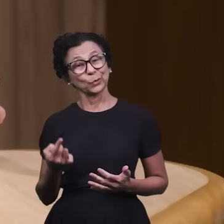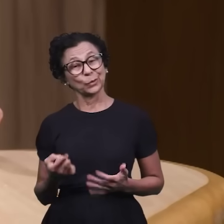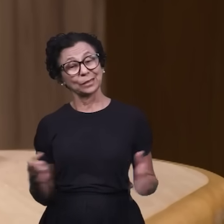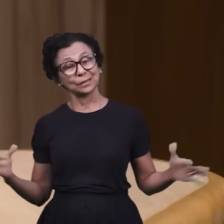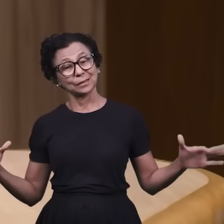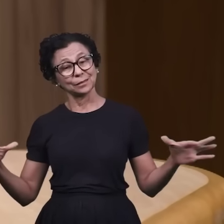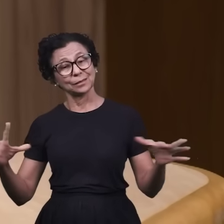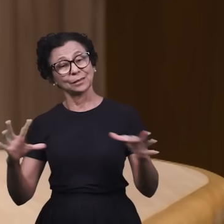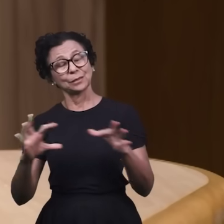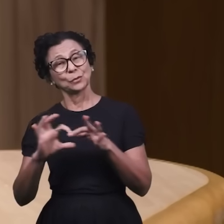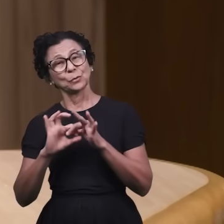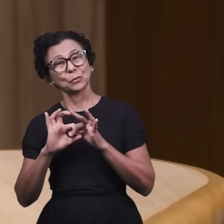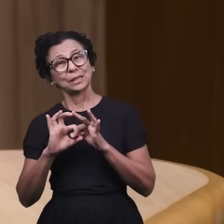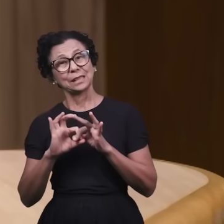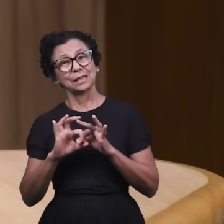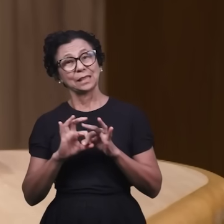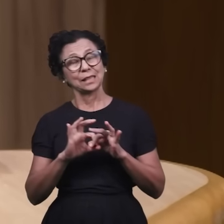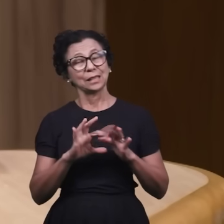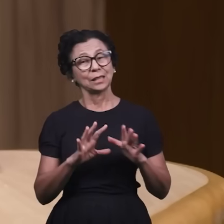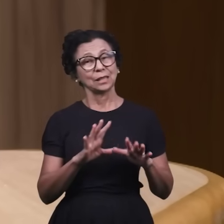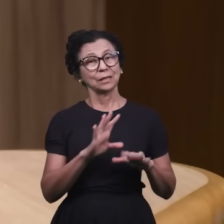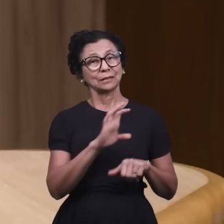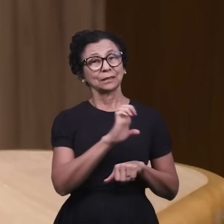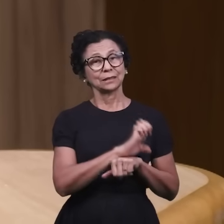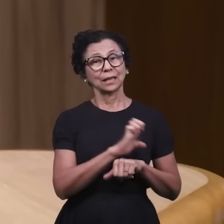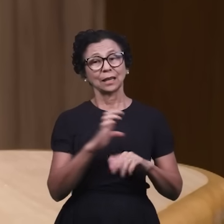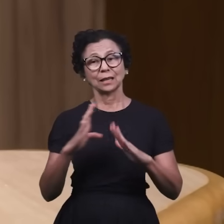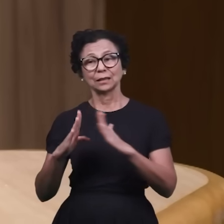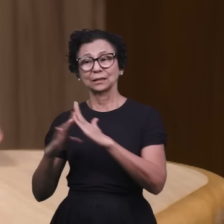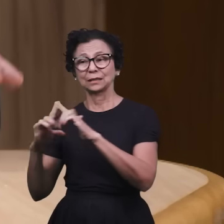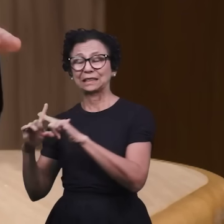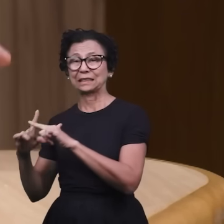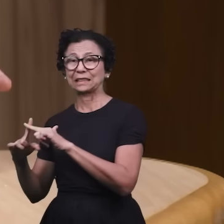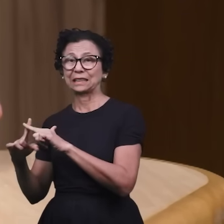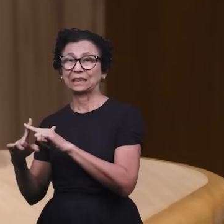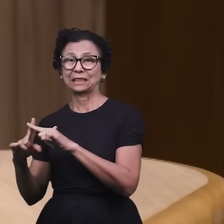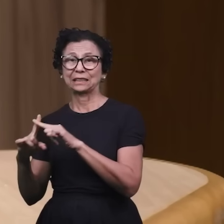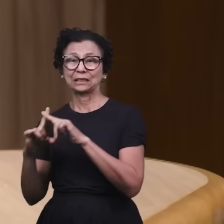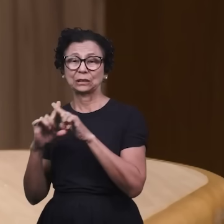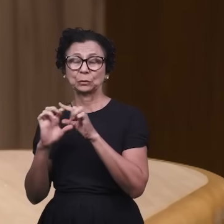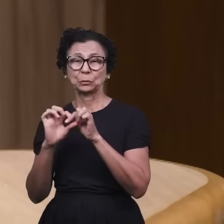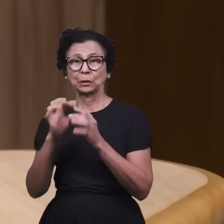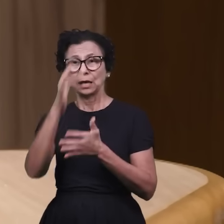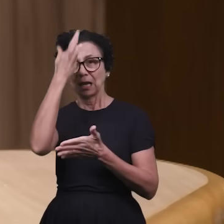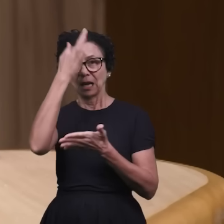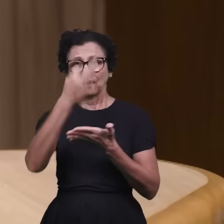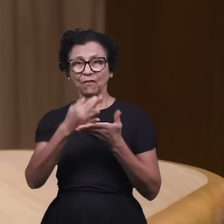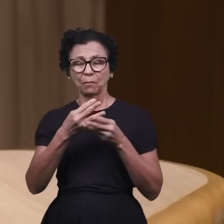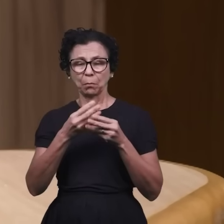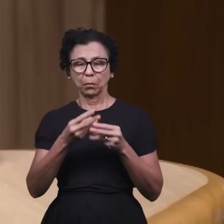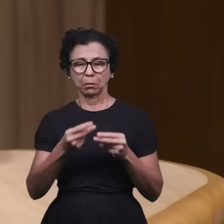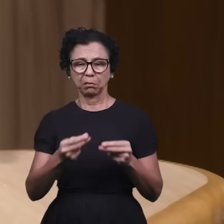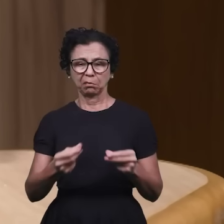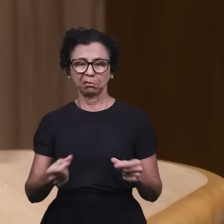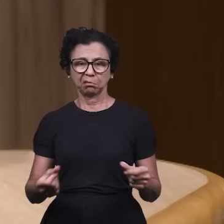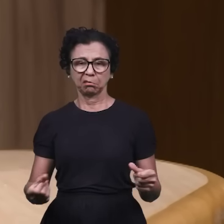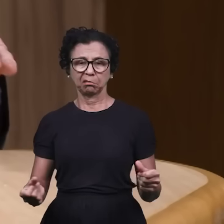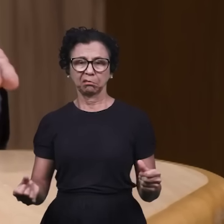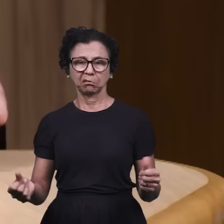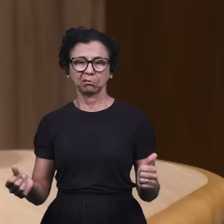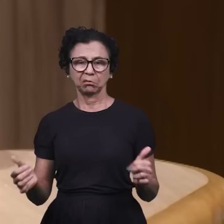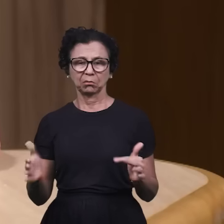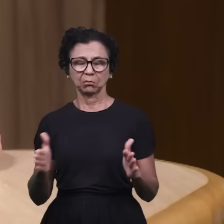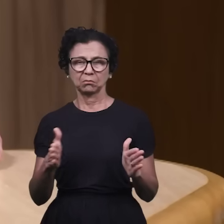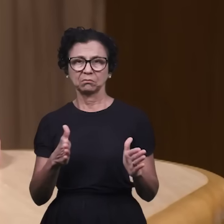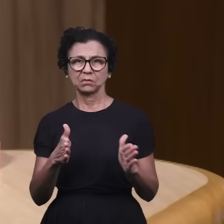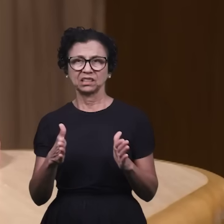esse casamento do Estado com a Igreja esfriou a fé. E aí ficou esse